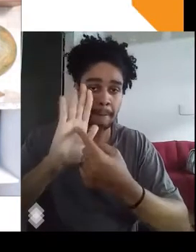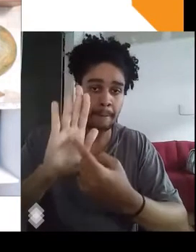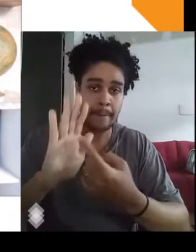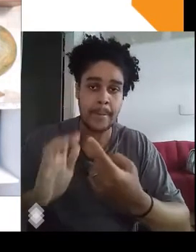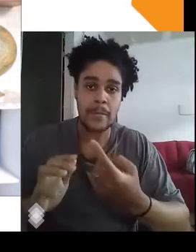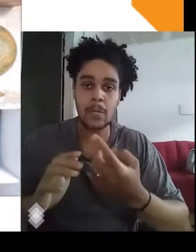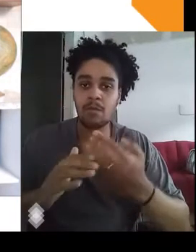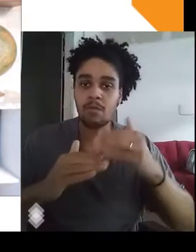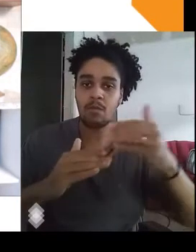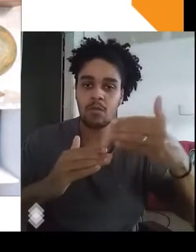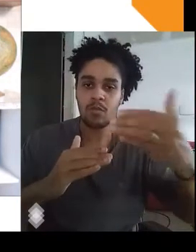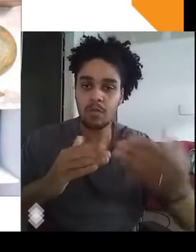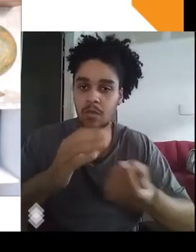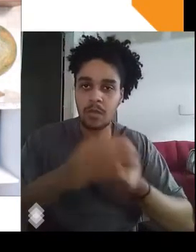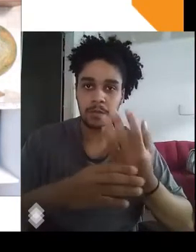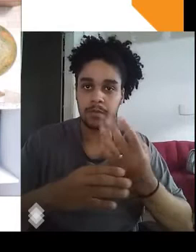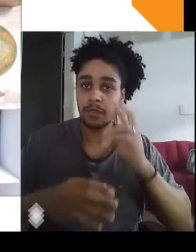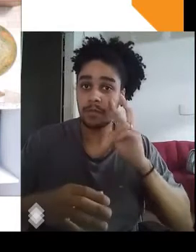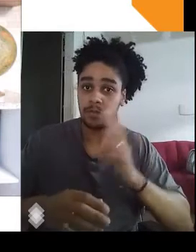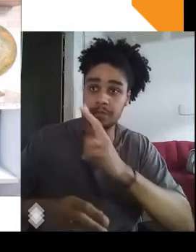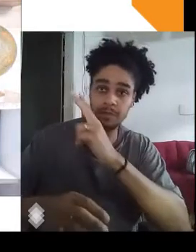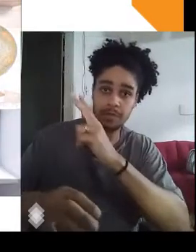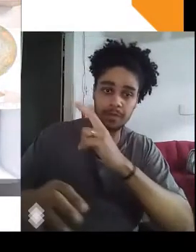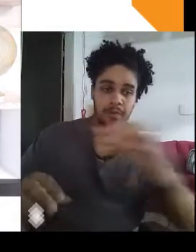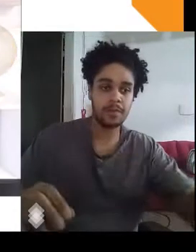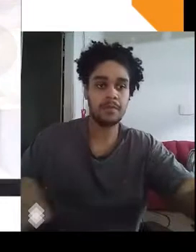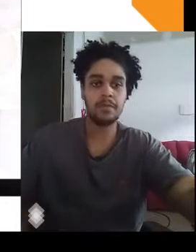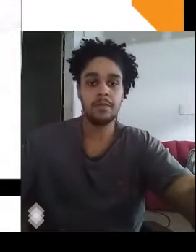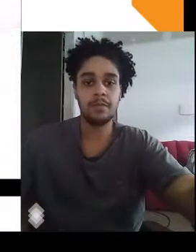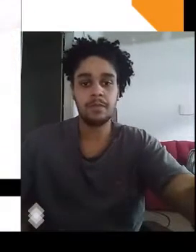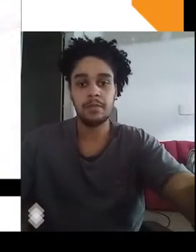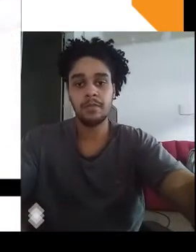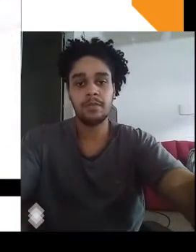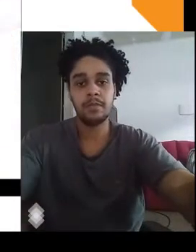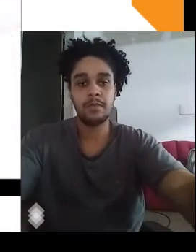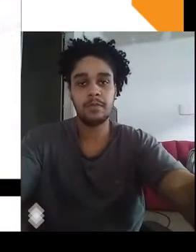nesse vídeo, mostra esse processo de segmentação produtiva. Vamos vê-lo?